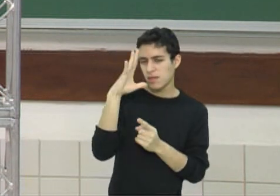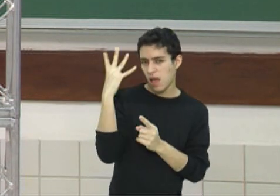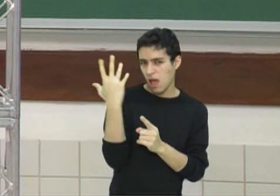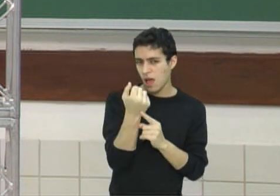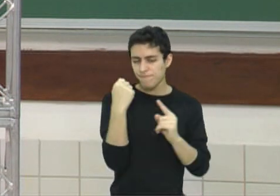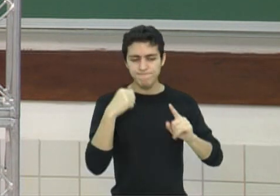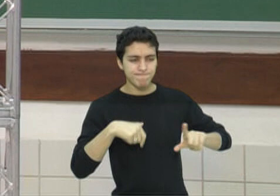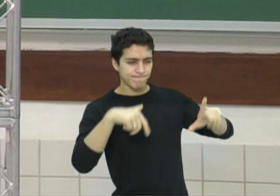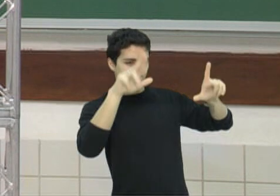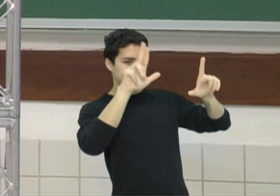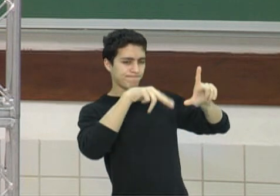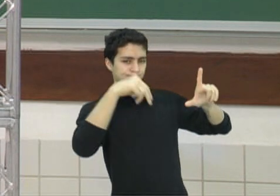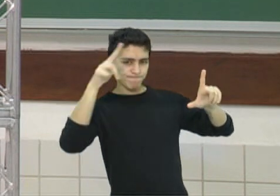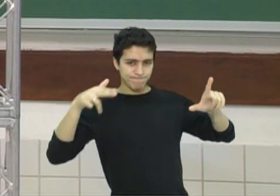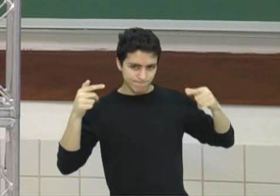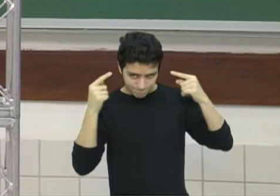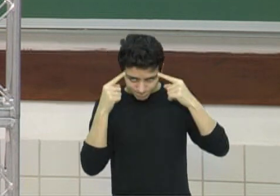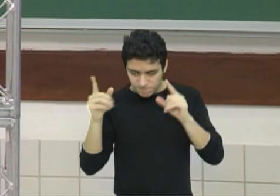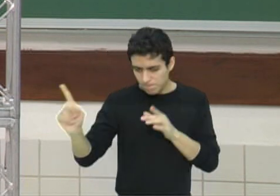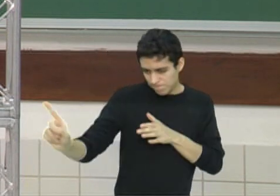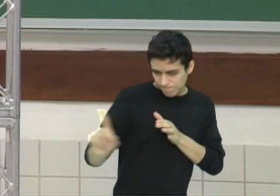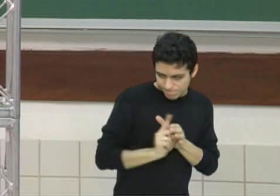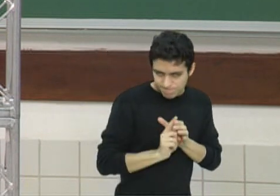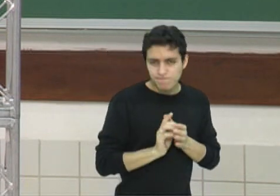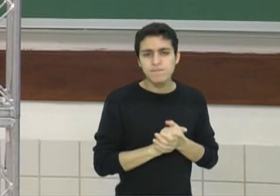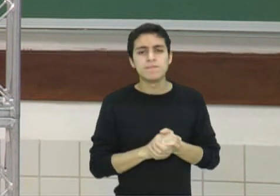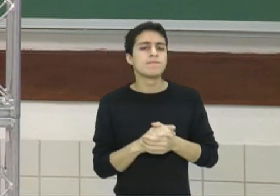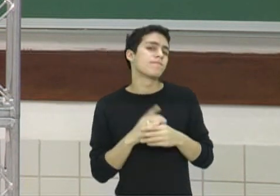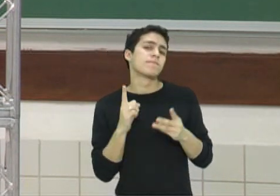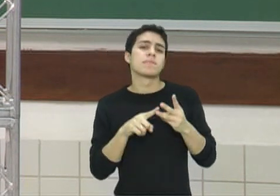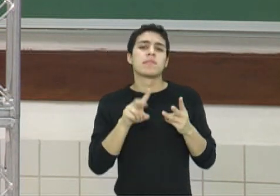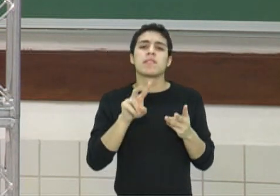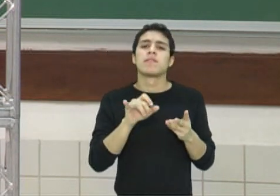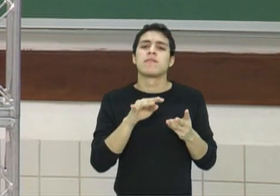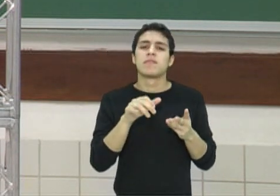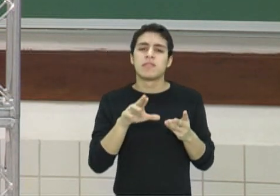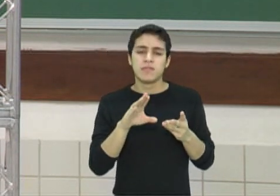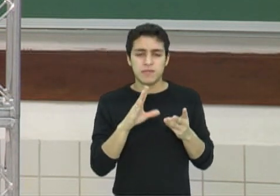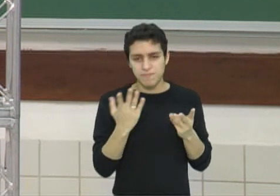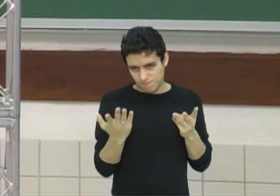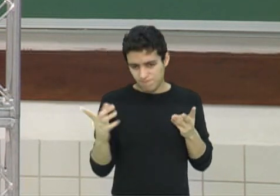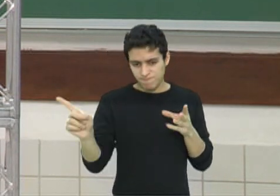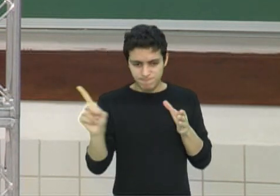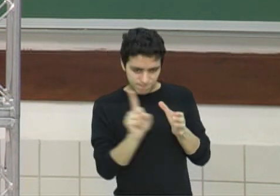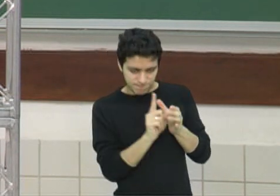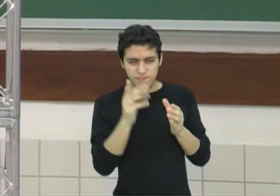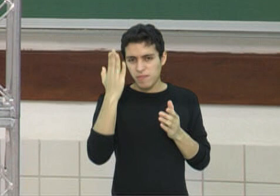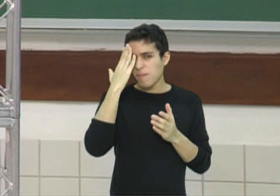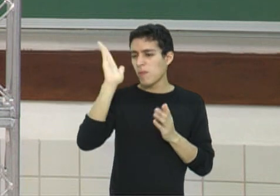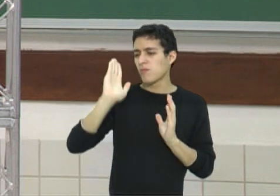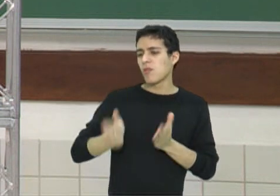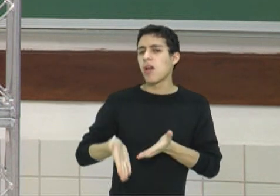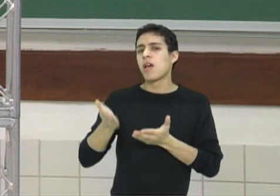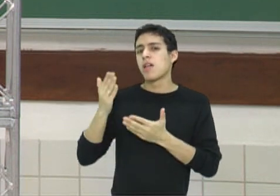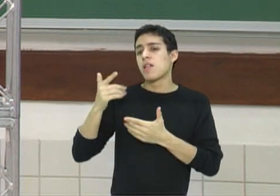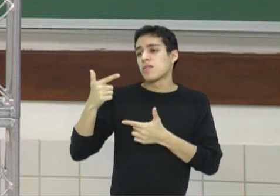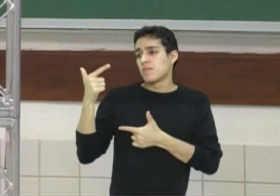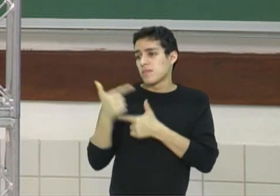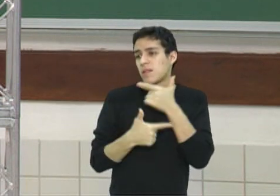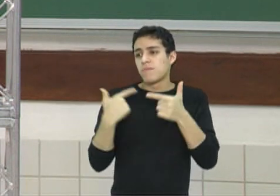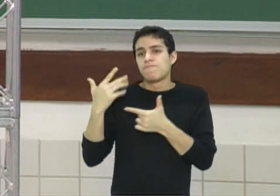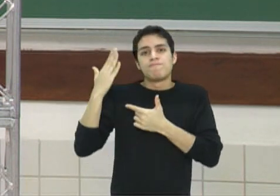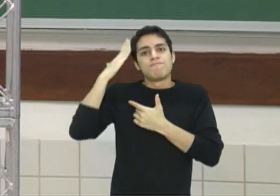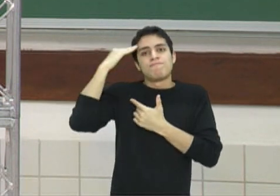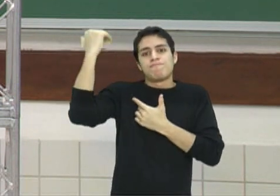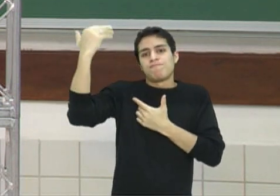de liberdade na concepção plástica. E Victor Brecheret, já famoso, e já tinha seu trabalho totalmente